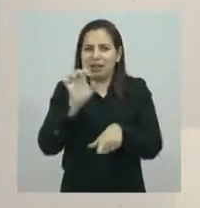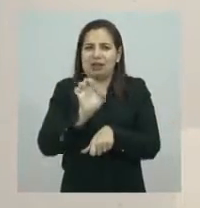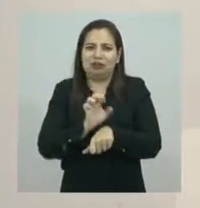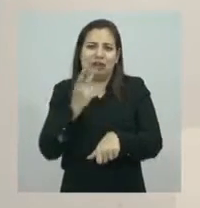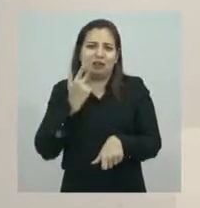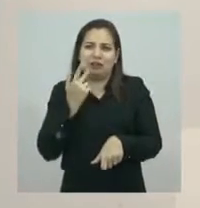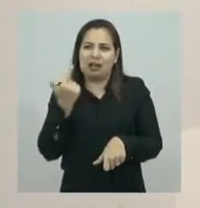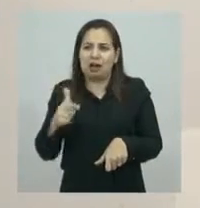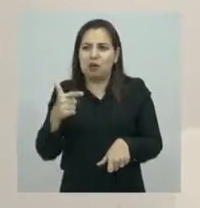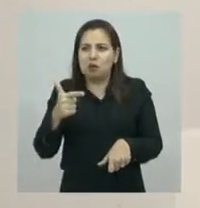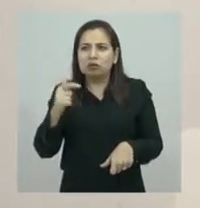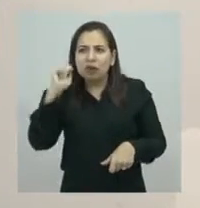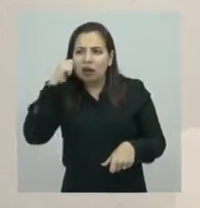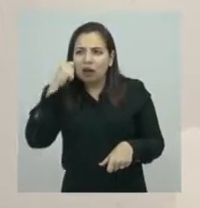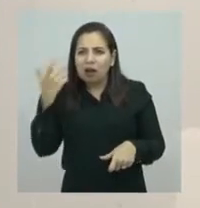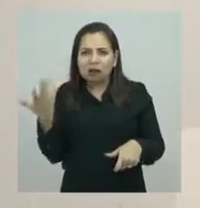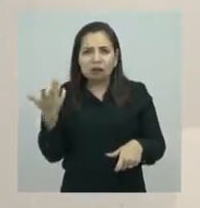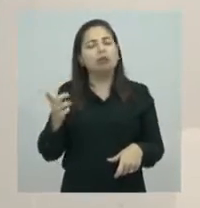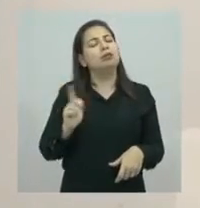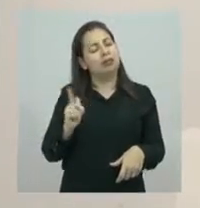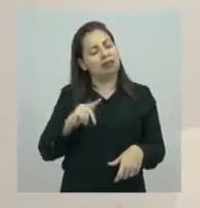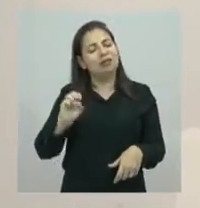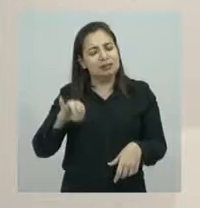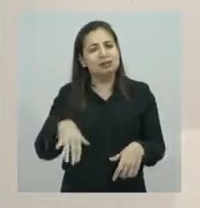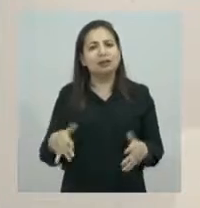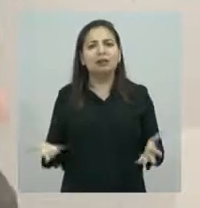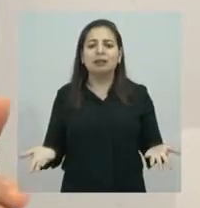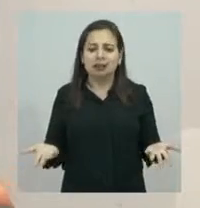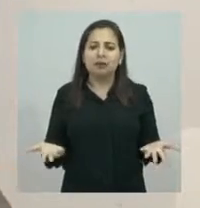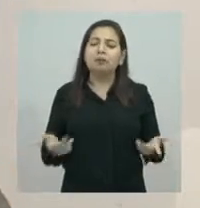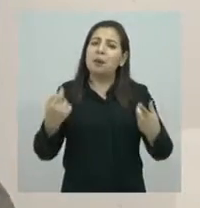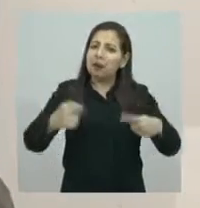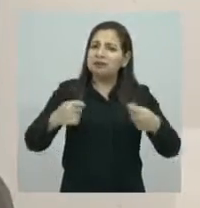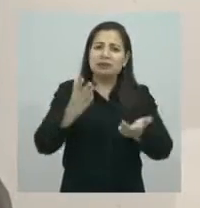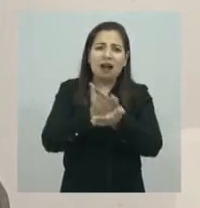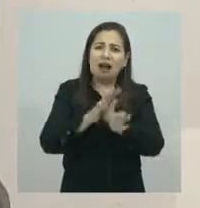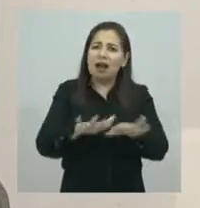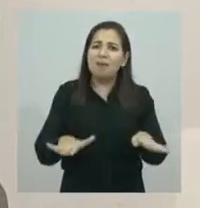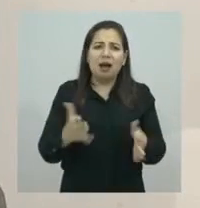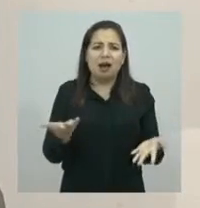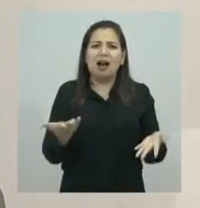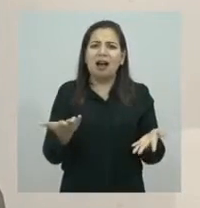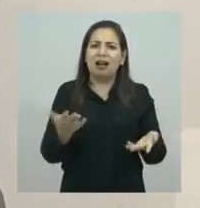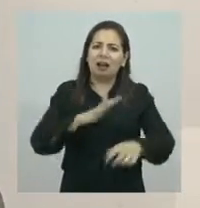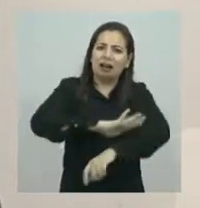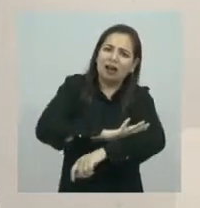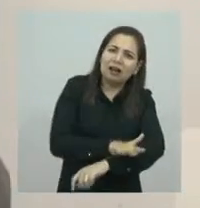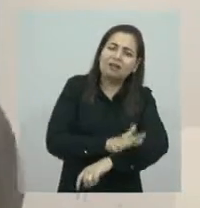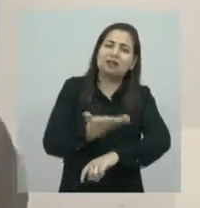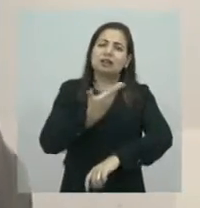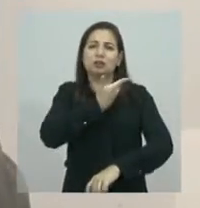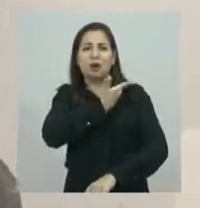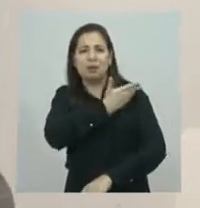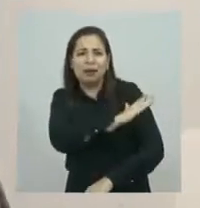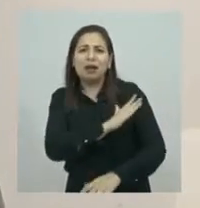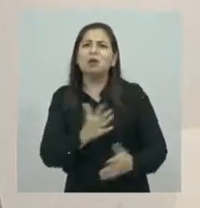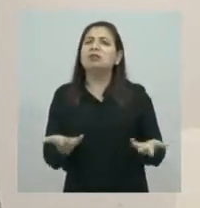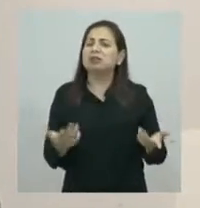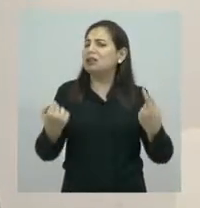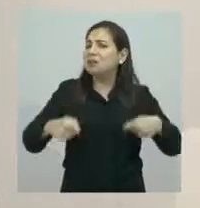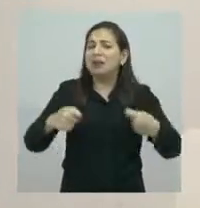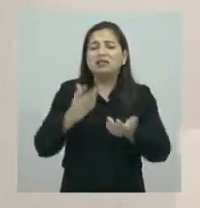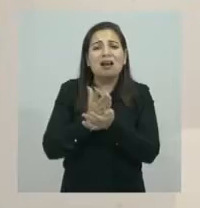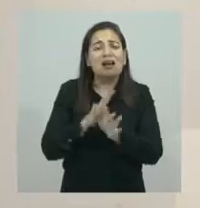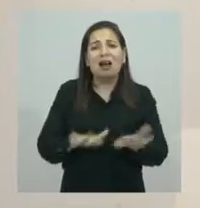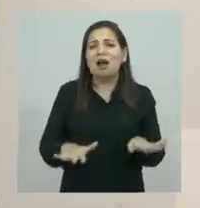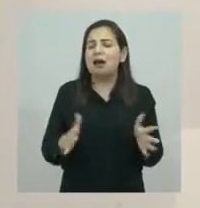tem que trabalhar diariamente. Racismo e preconceito, coisas que a gente precisa banir da nossa